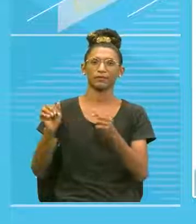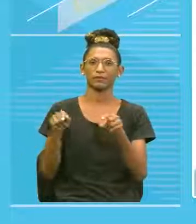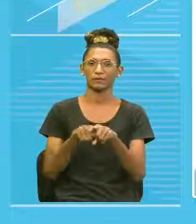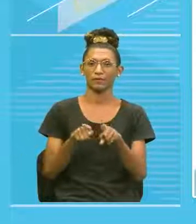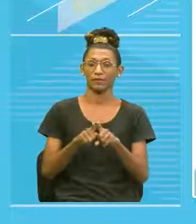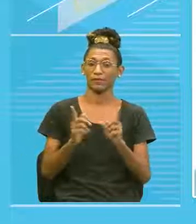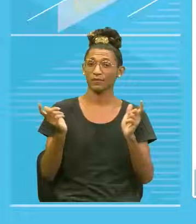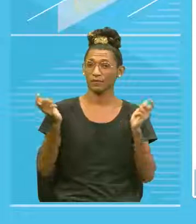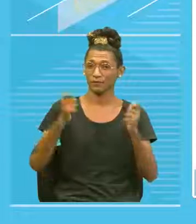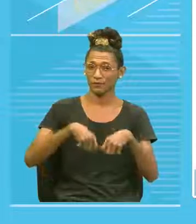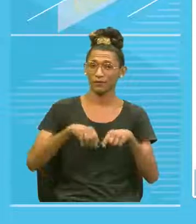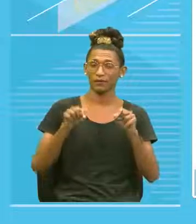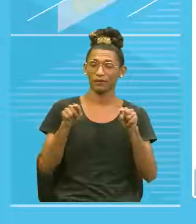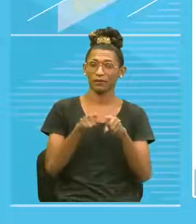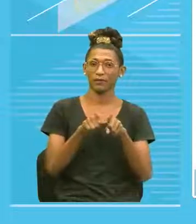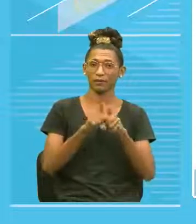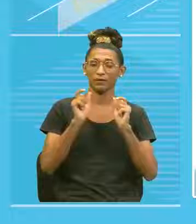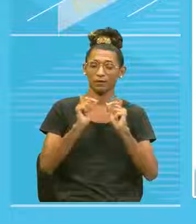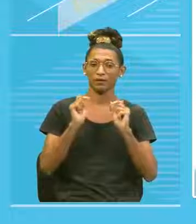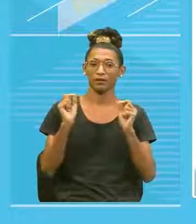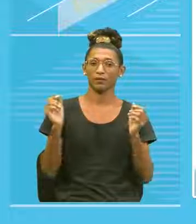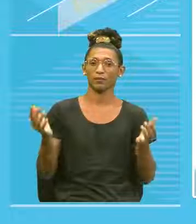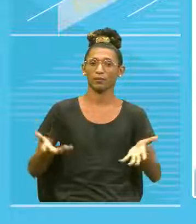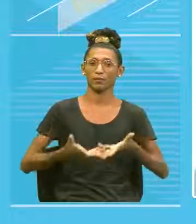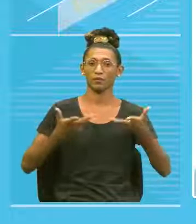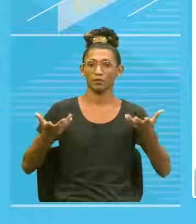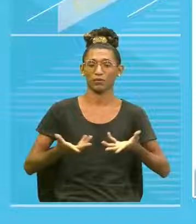O que poderia impulsionar